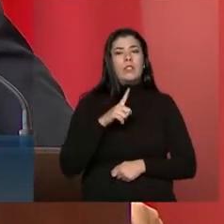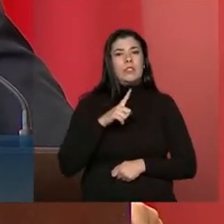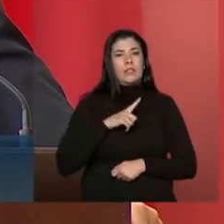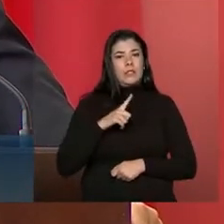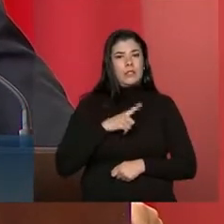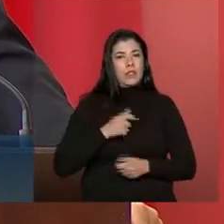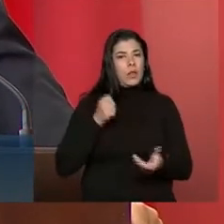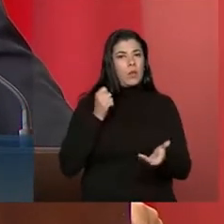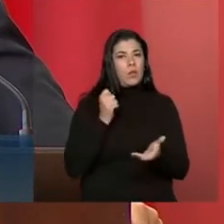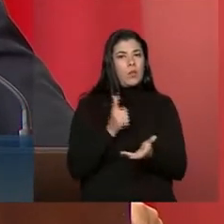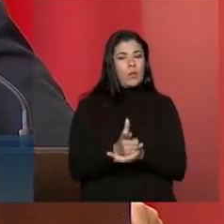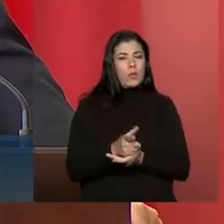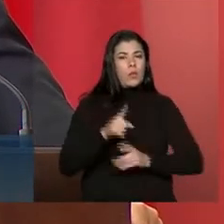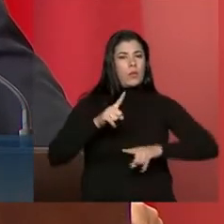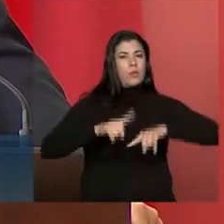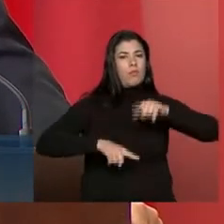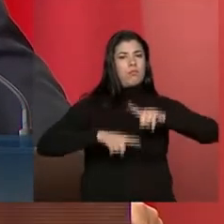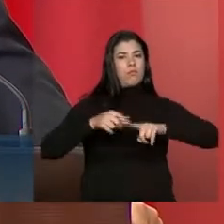equipamentos.